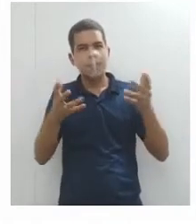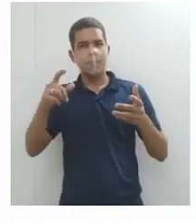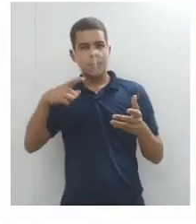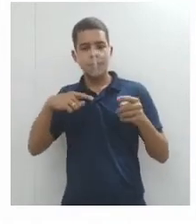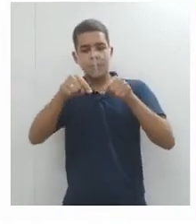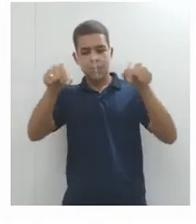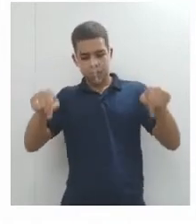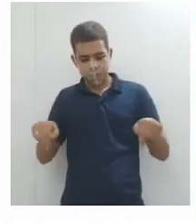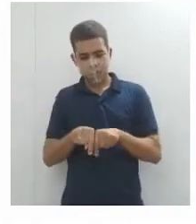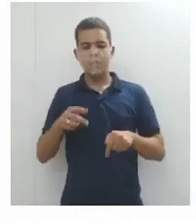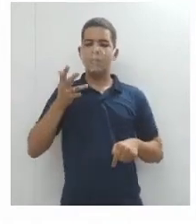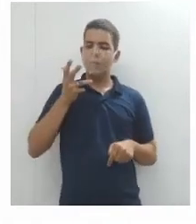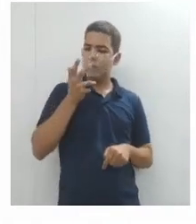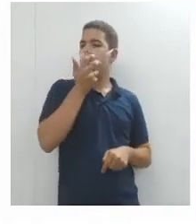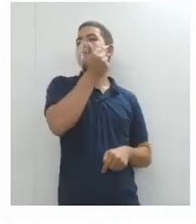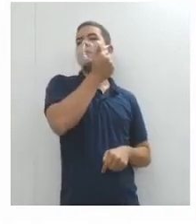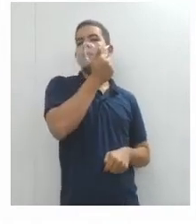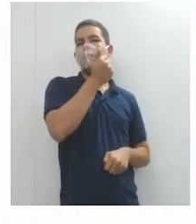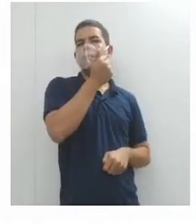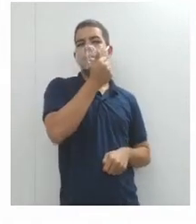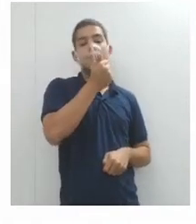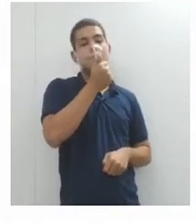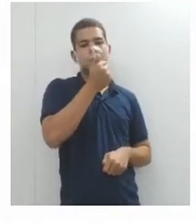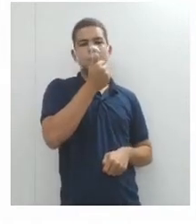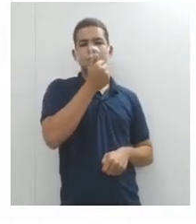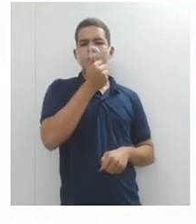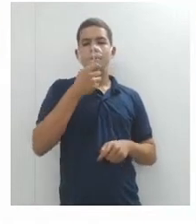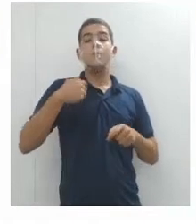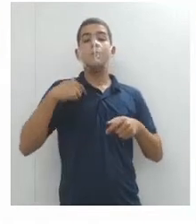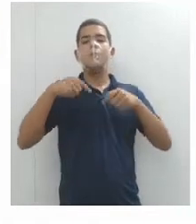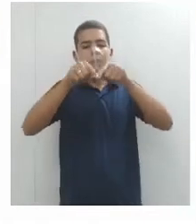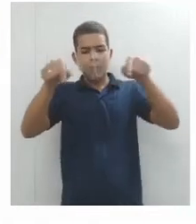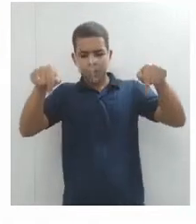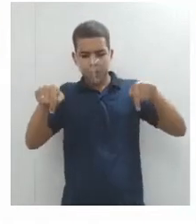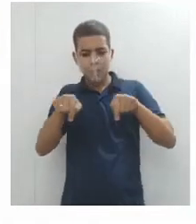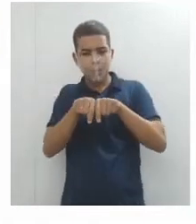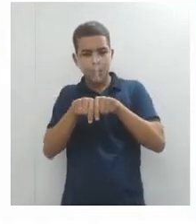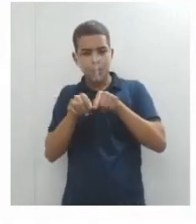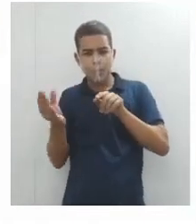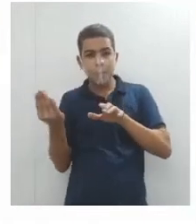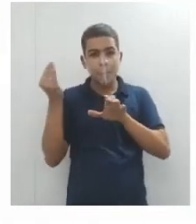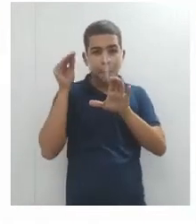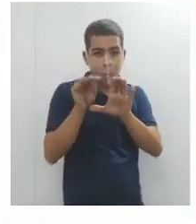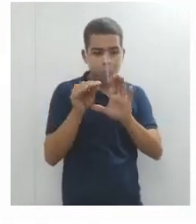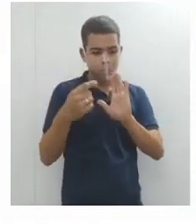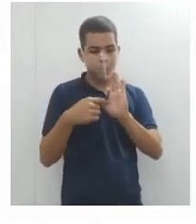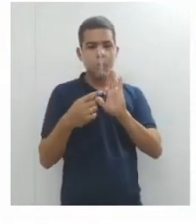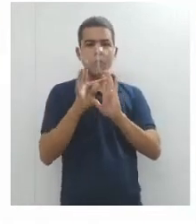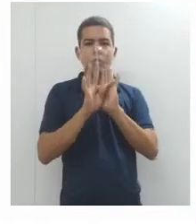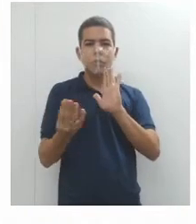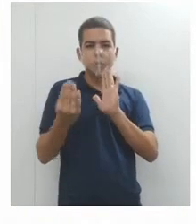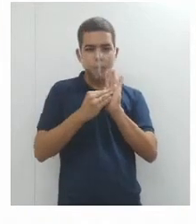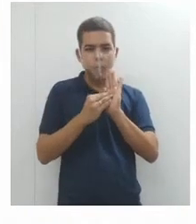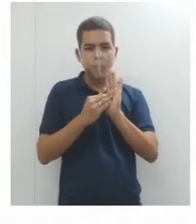eu enriqueço, eu detalho a informação. Eu estou dizendo onde o personagem está